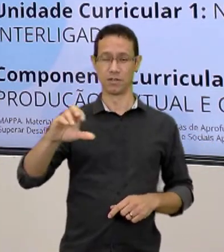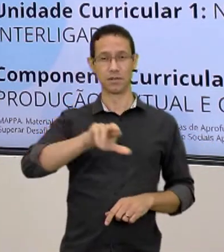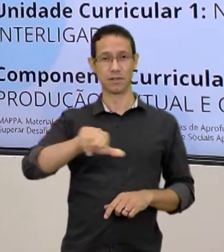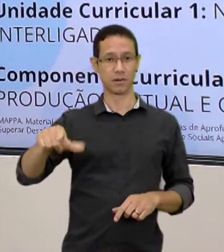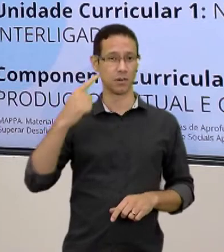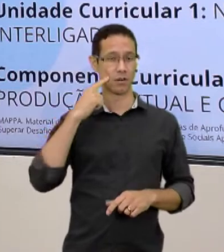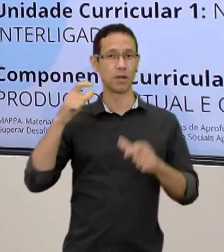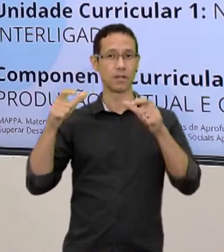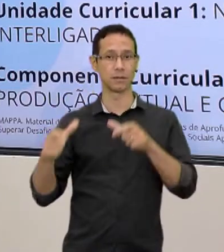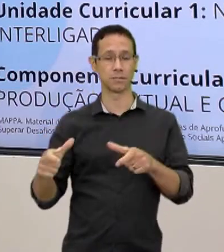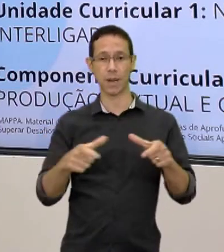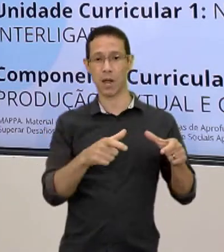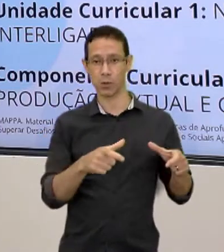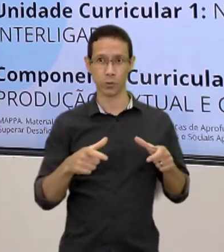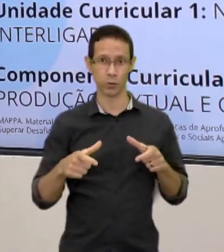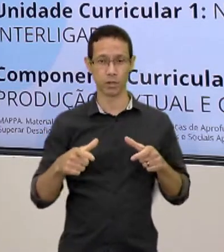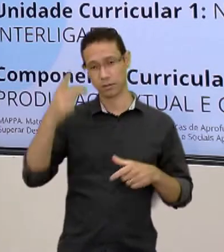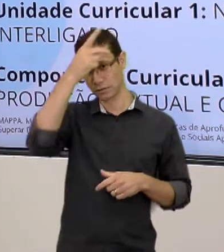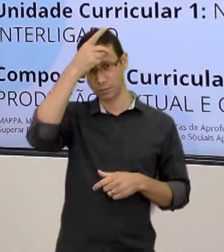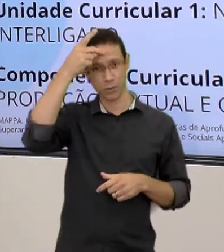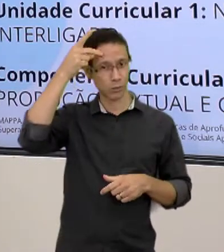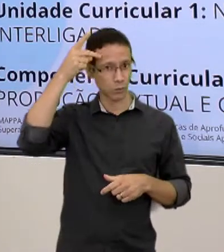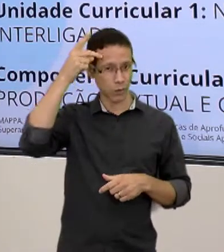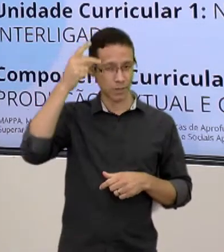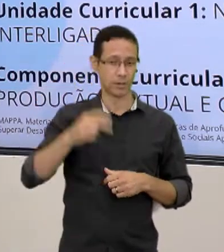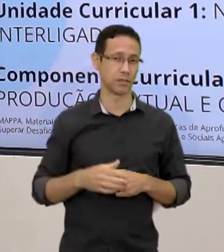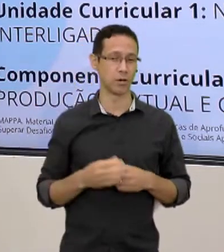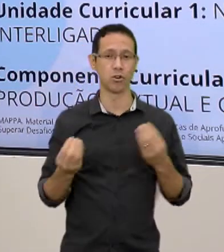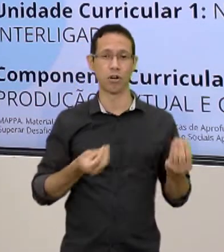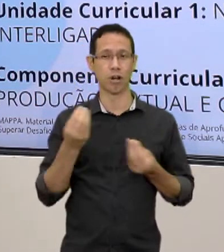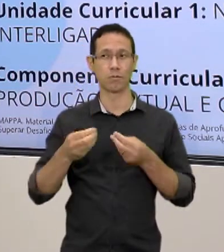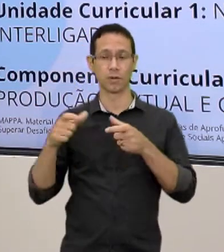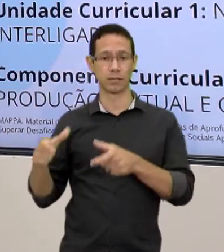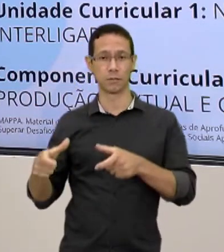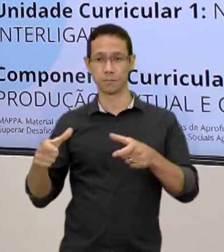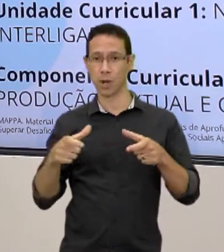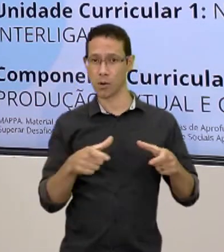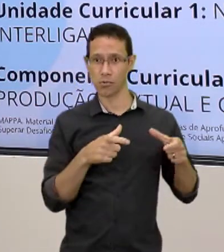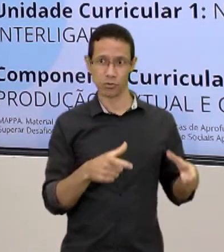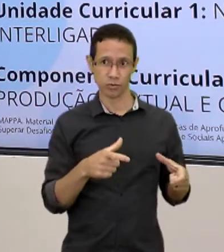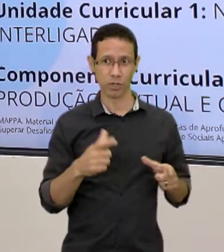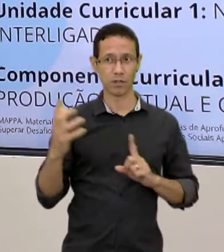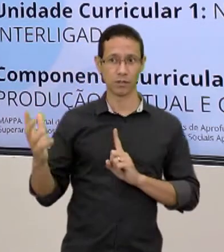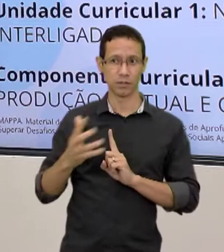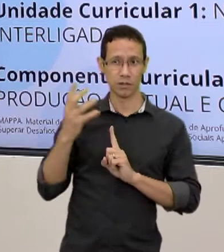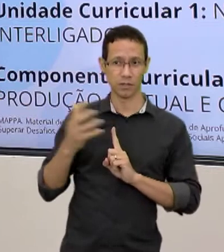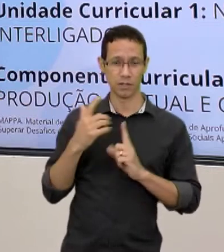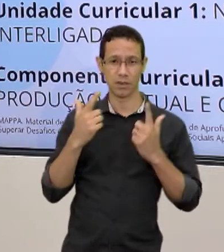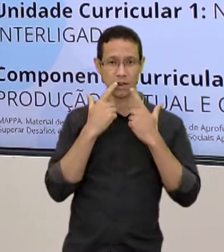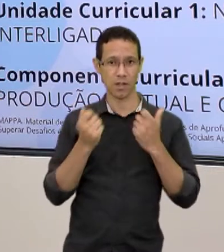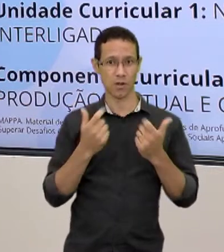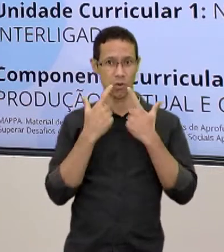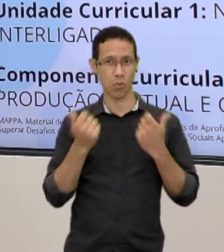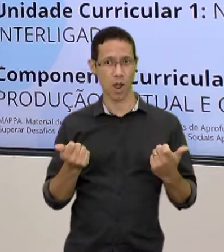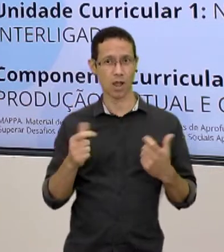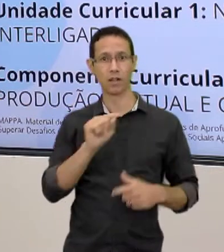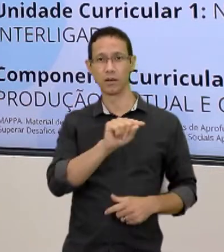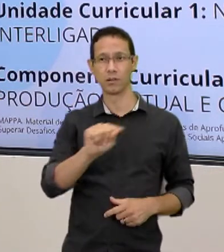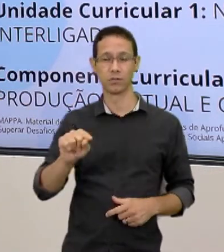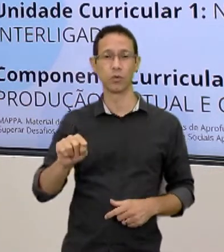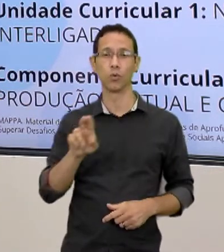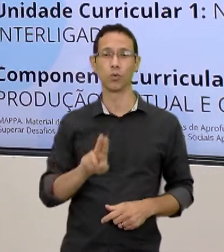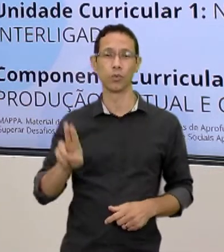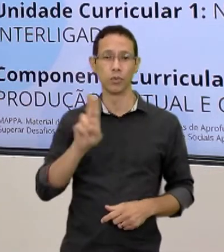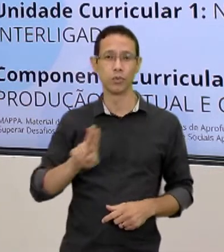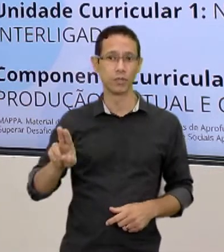do espaço, as pessoas, como que o espaço, né, vai interferir aí na linguagem que as pessoas utilizam e